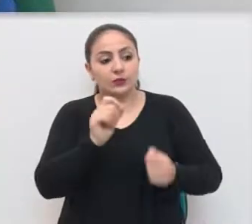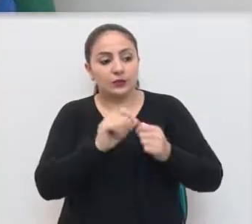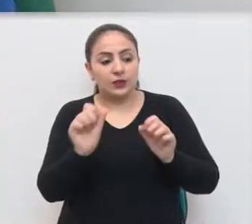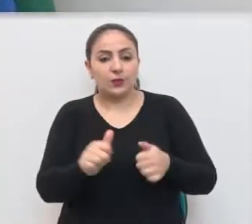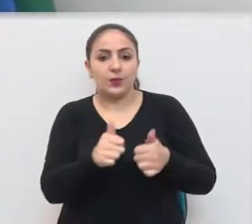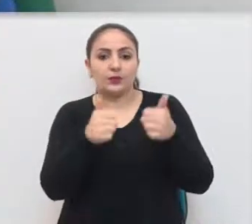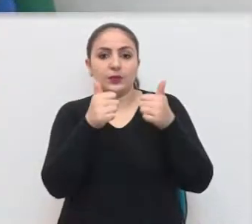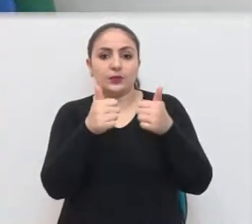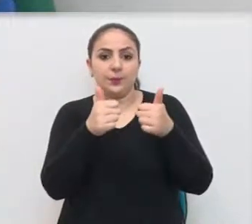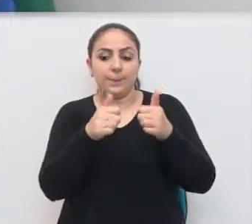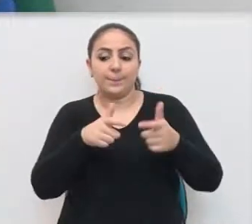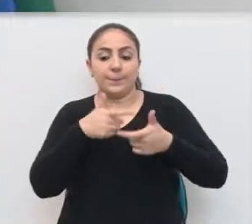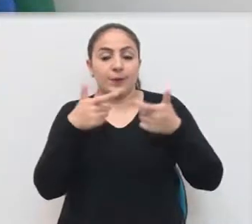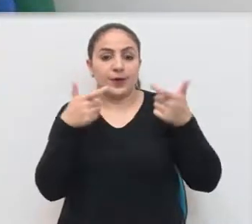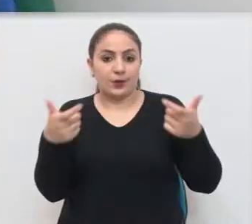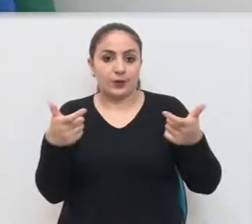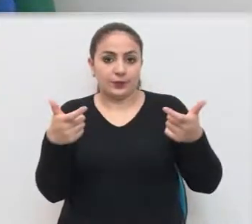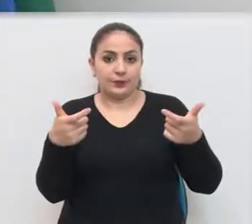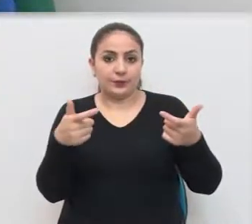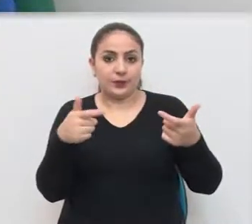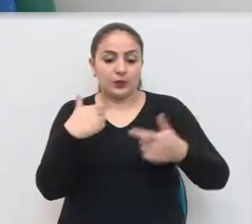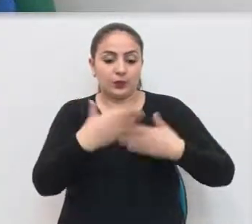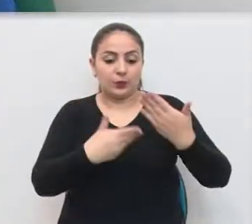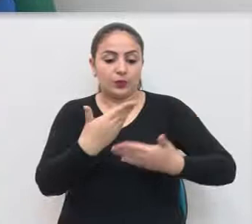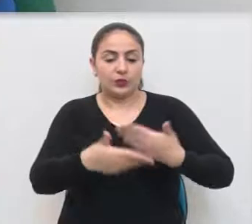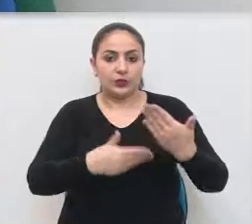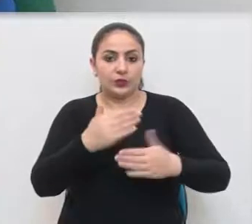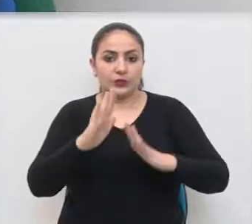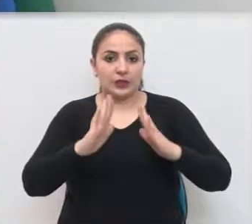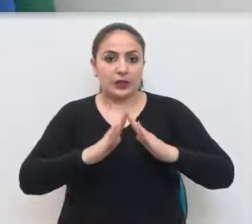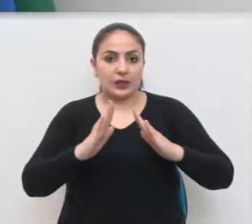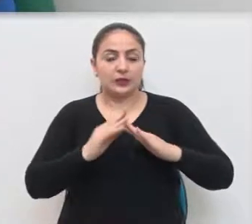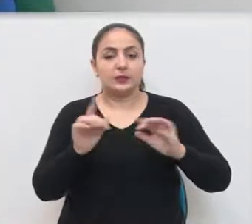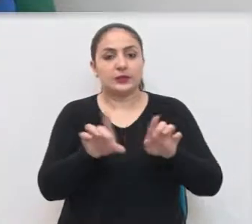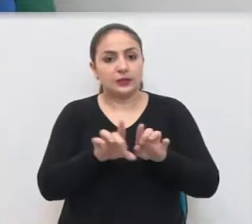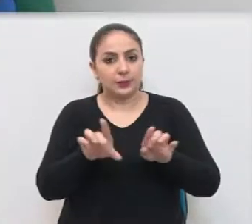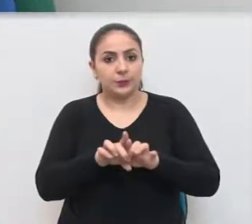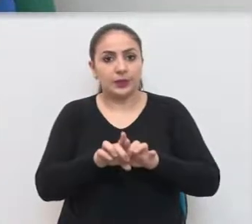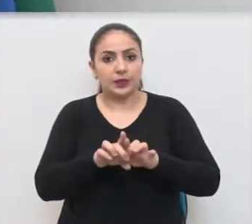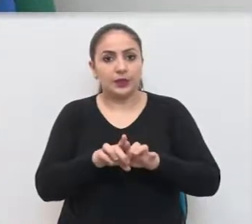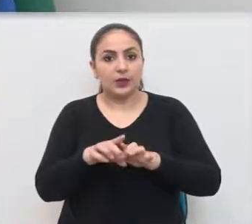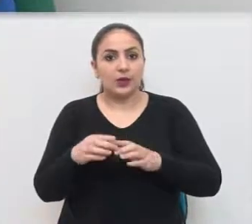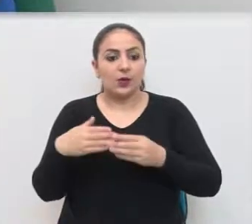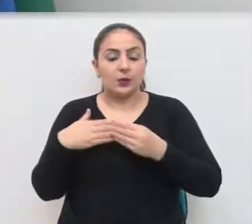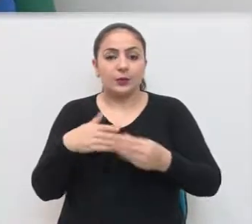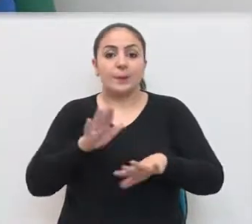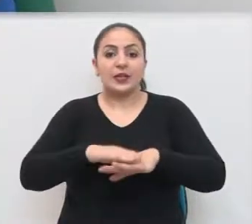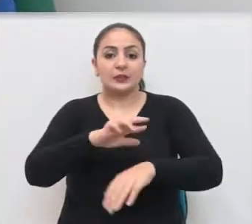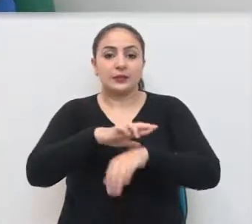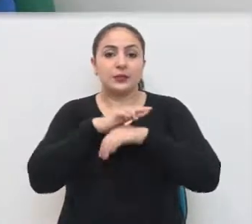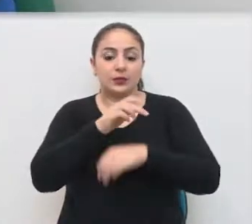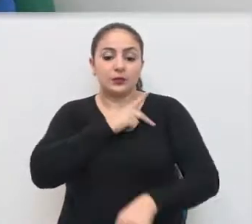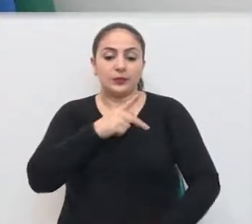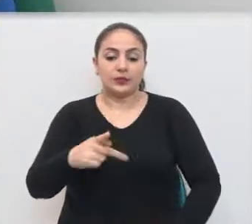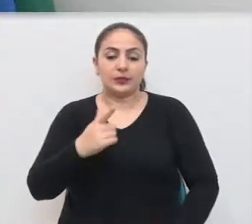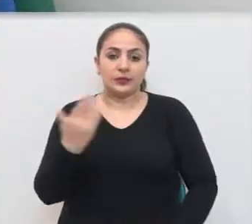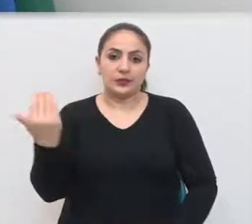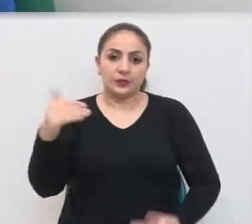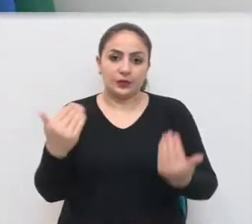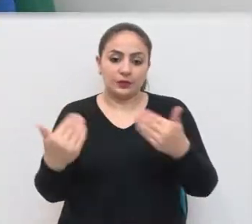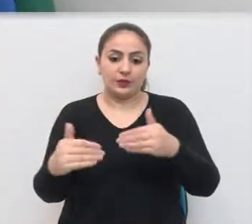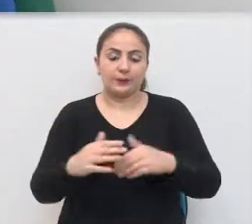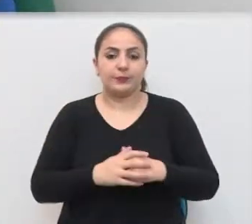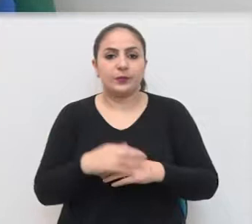darmos uma qualificação maior nos andamentos dos projetos aqui da casa e também dar um assessoramento mais seguro aos presidentes que virão pela